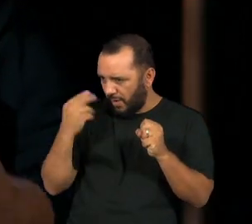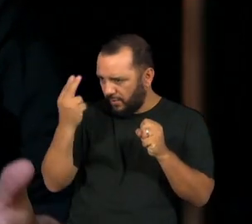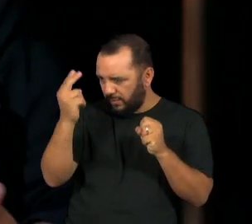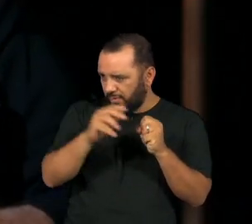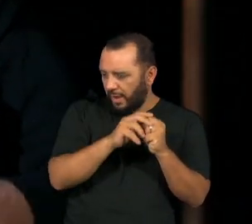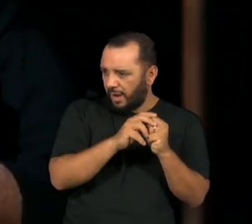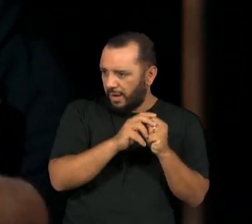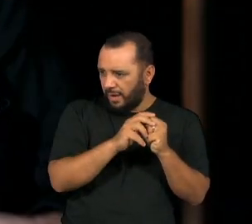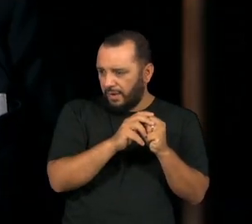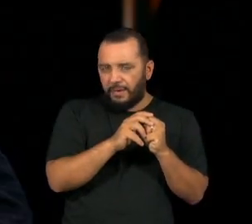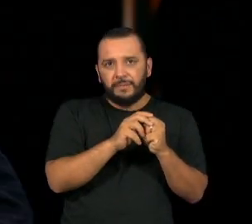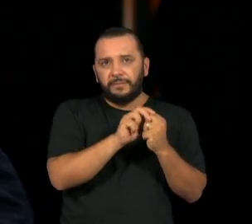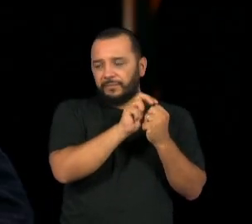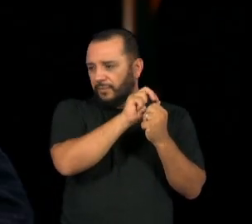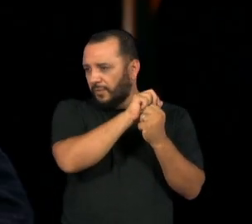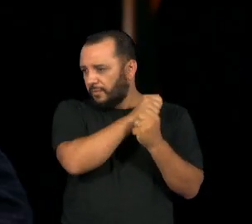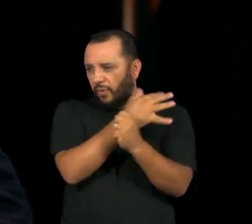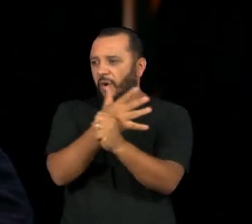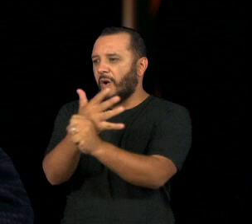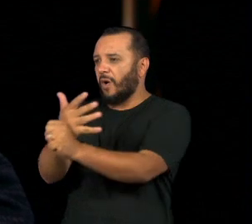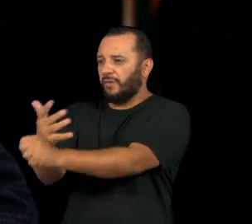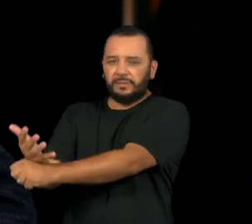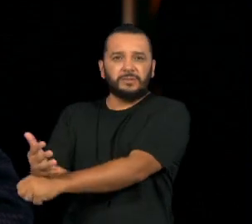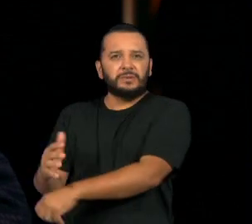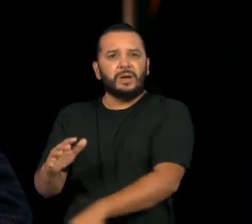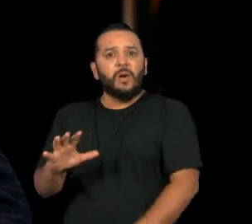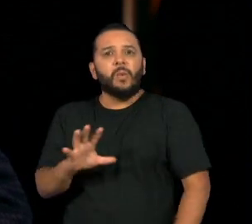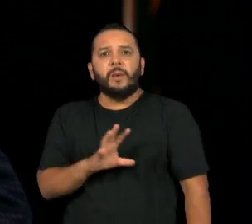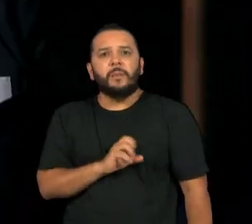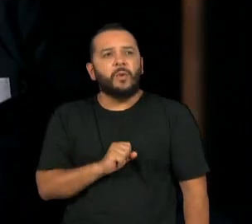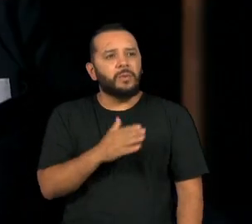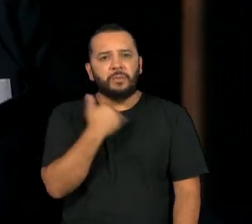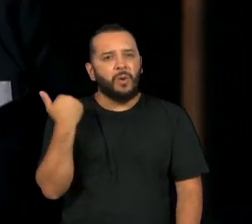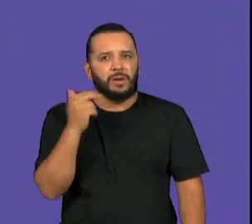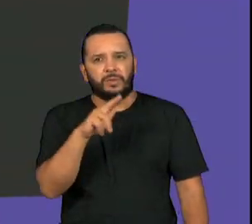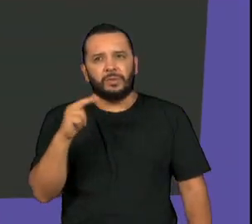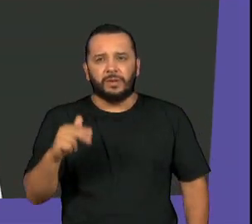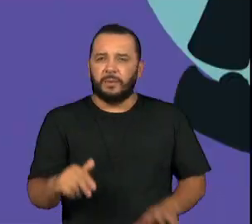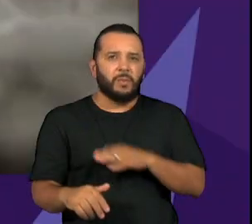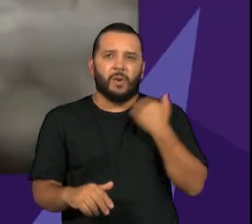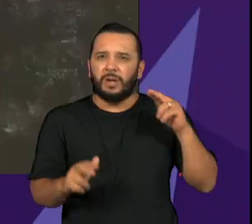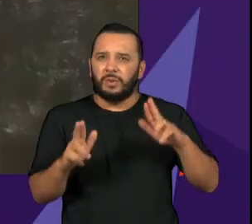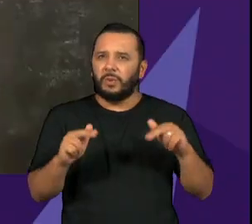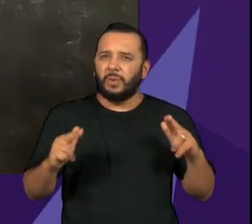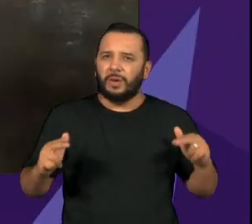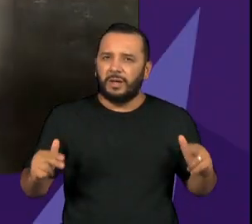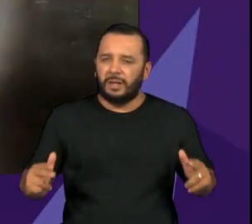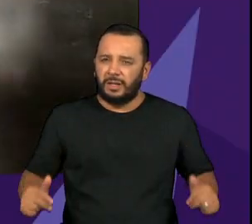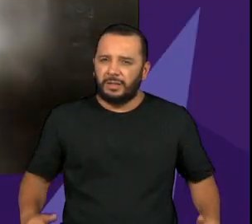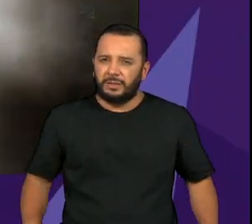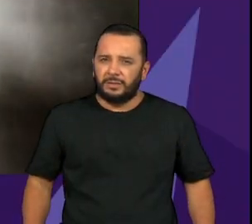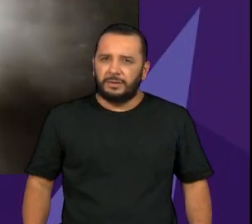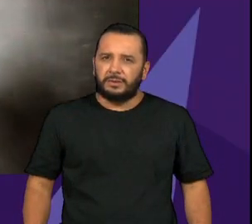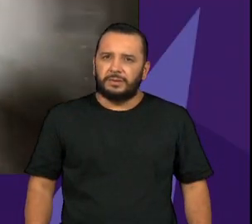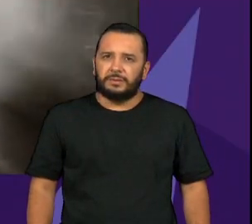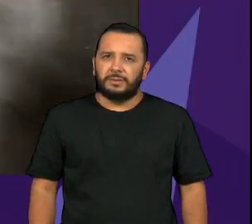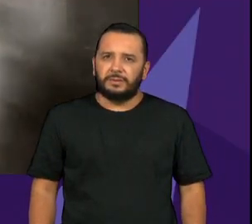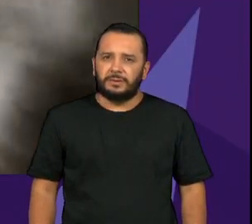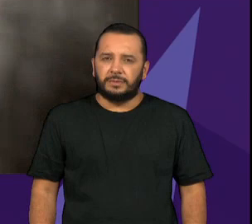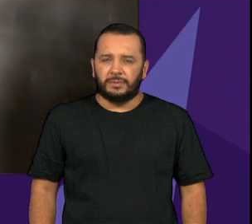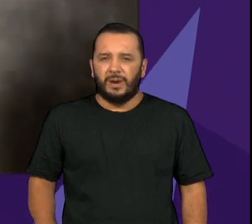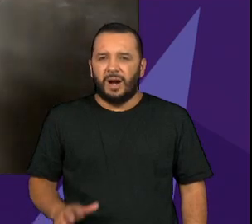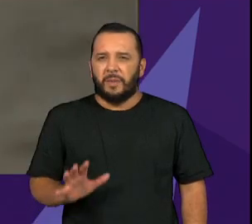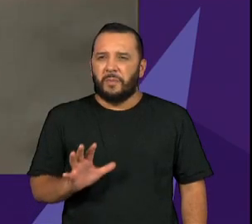o amor. Ele não morre. Não morre. Não morre, André. Não morre. O amor comeu fogo para matar